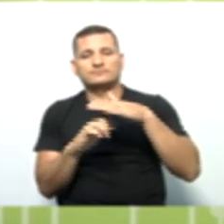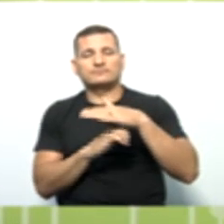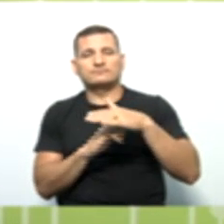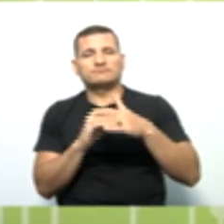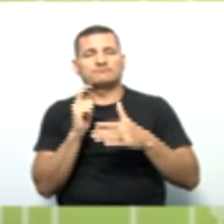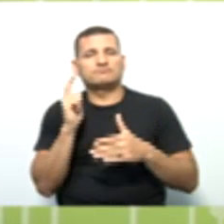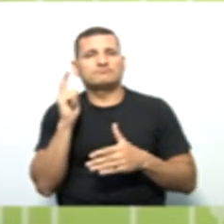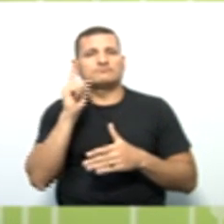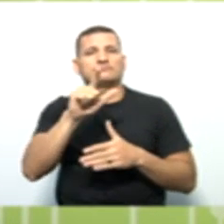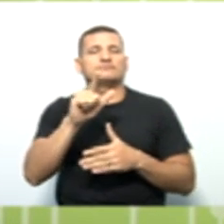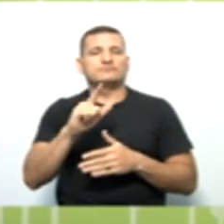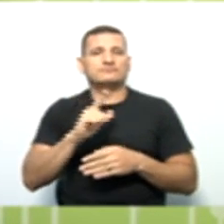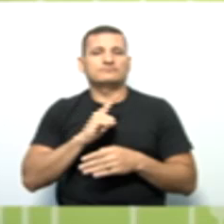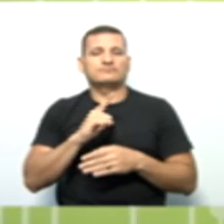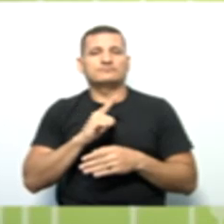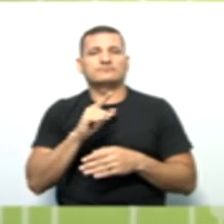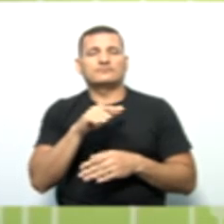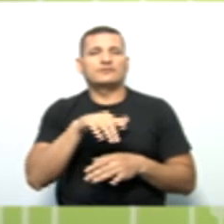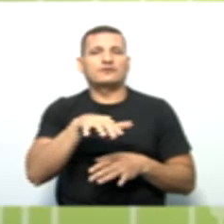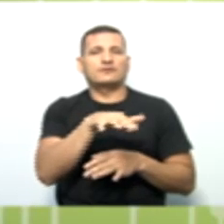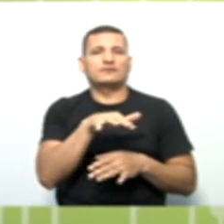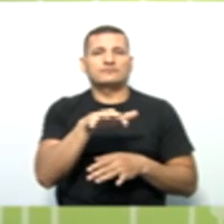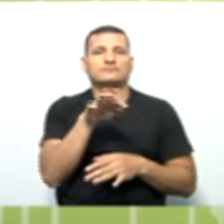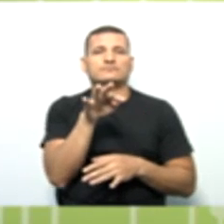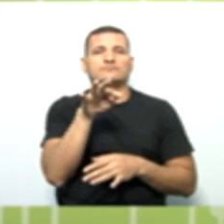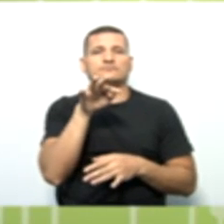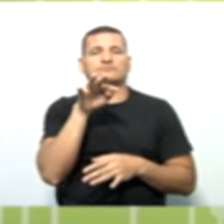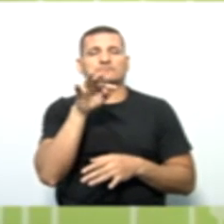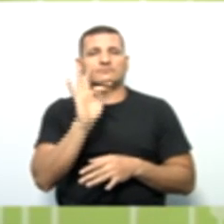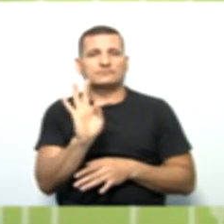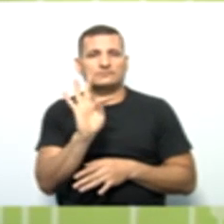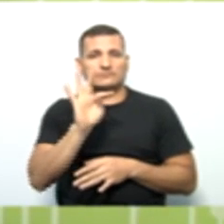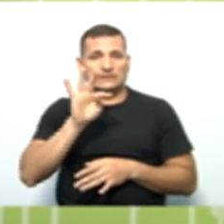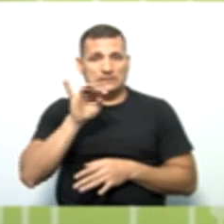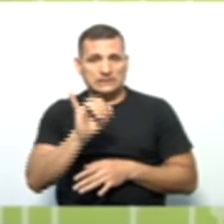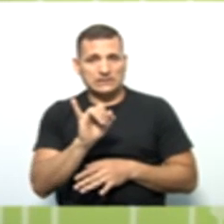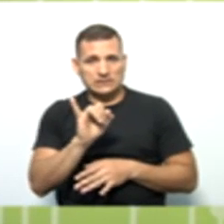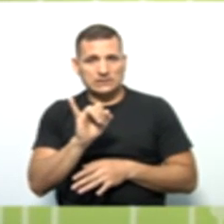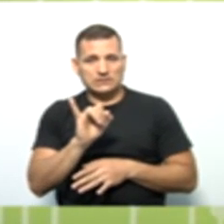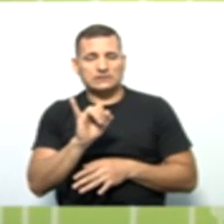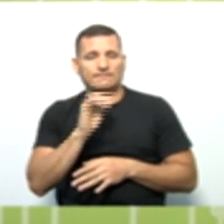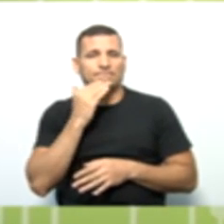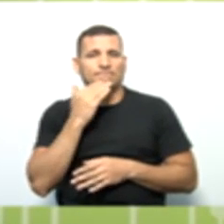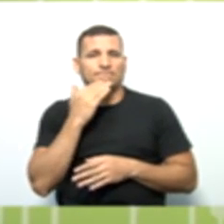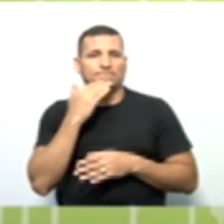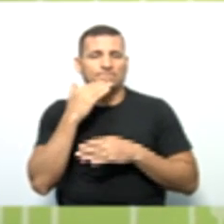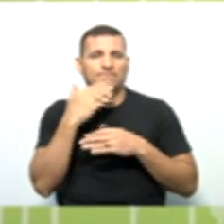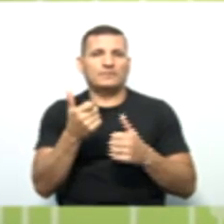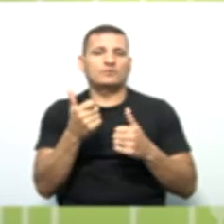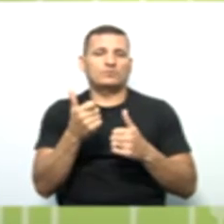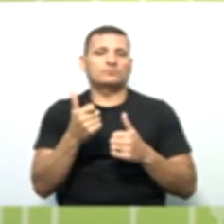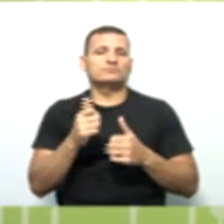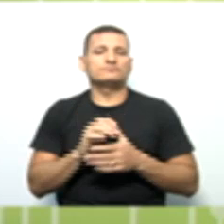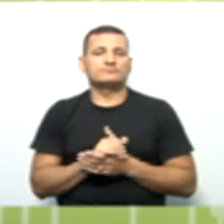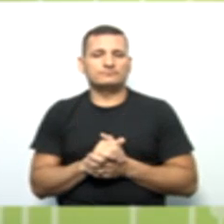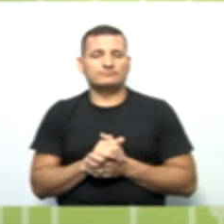consigo ter uma área de TI bem mais equipada. Tá? Aí eu digo equipada em relação